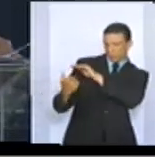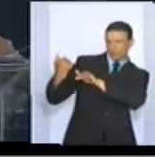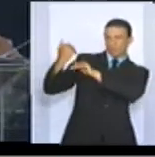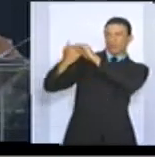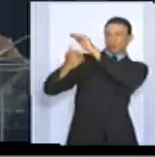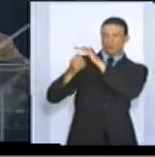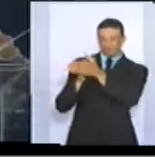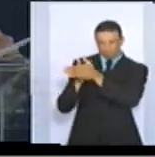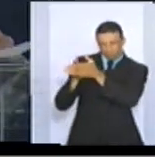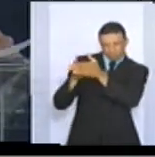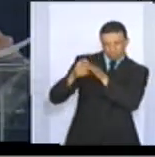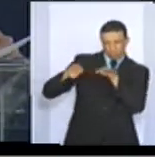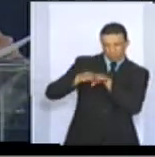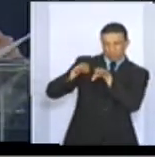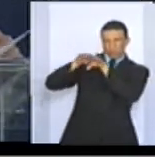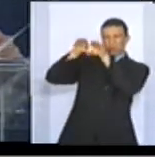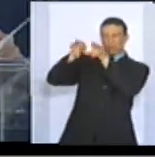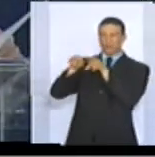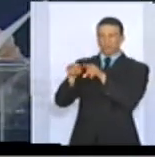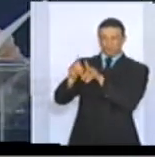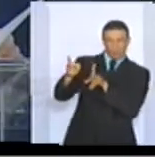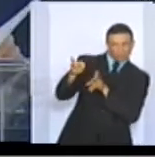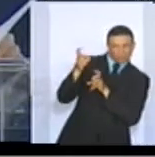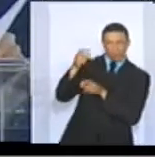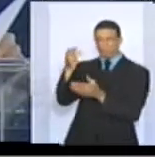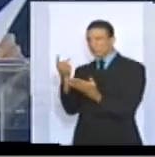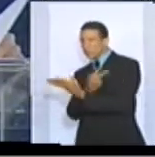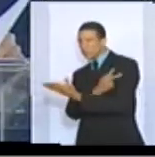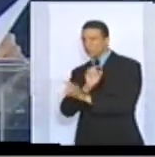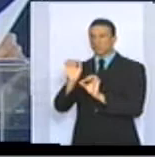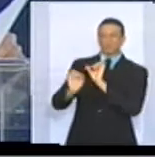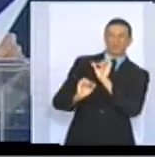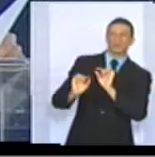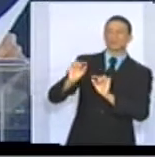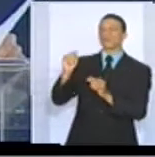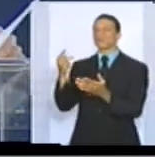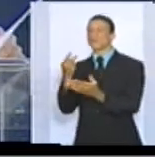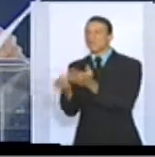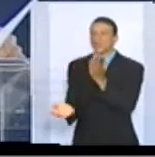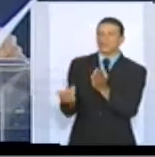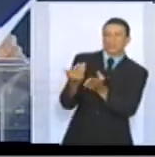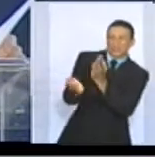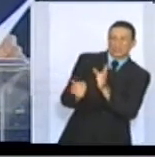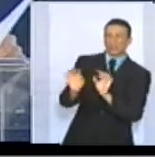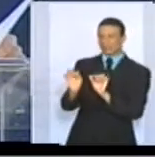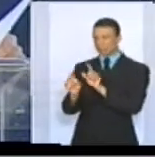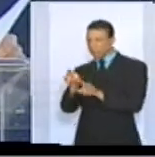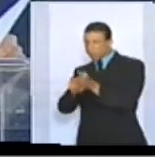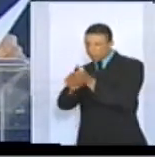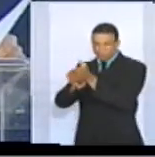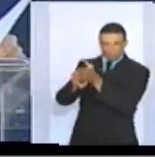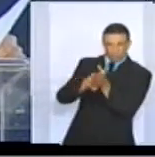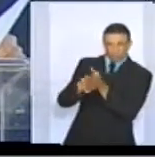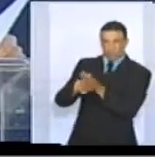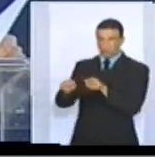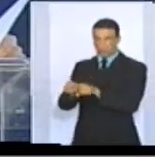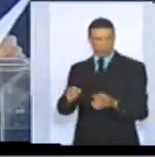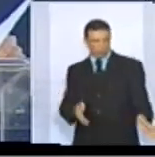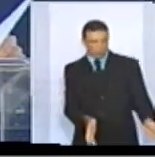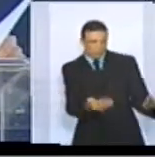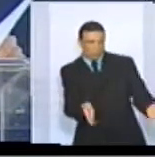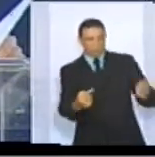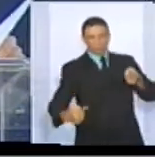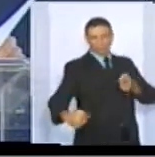setor, procuramos identificar os desequilíbrios e os obstáculos à livre circulação dos conteúdos, procuramos incentivar a competição